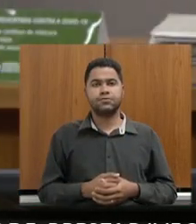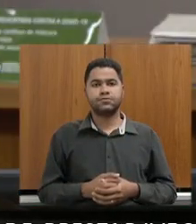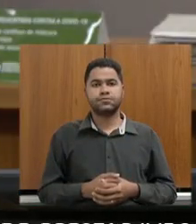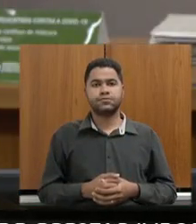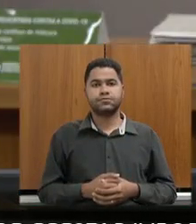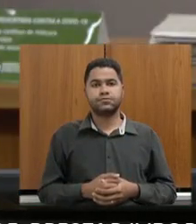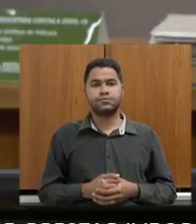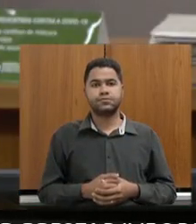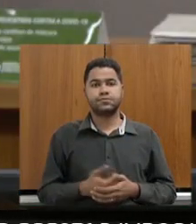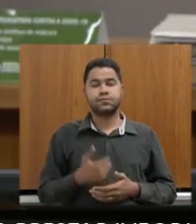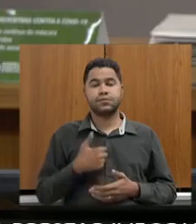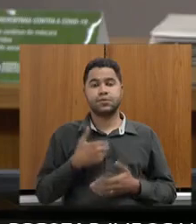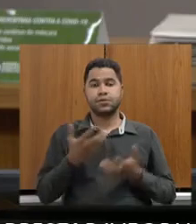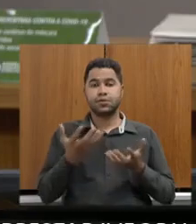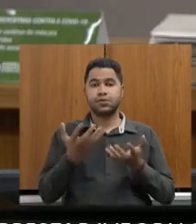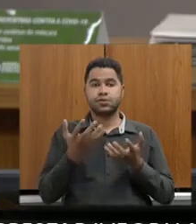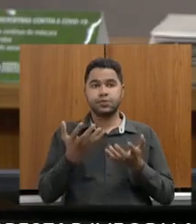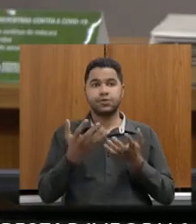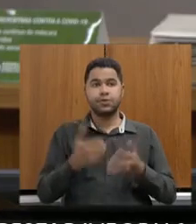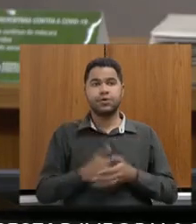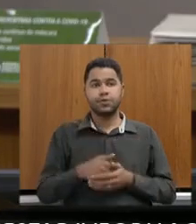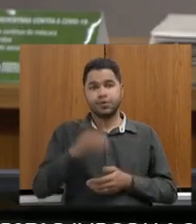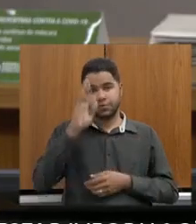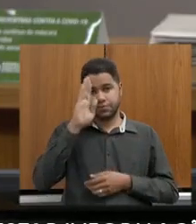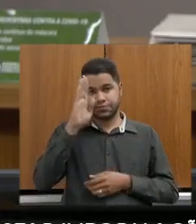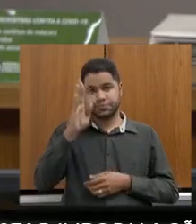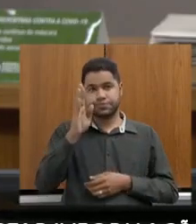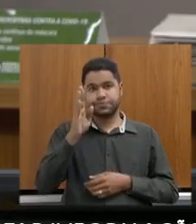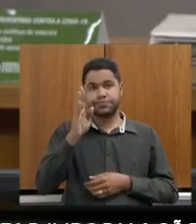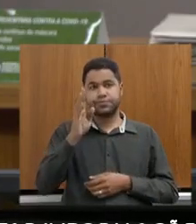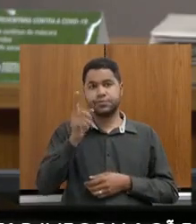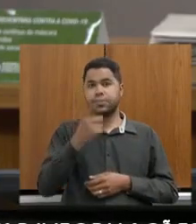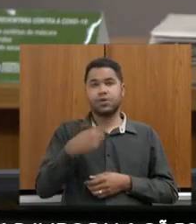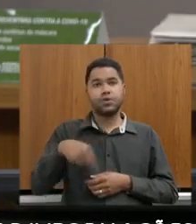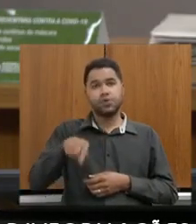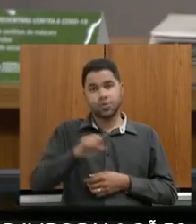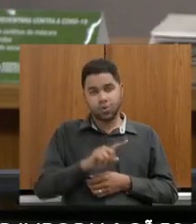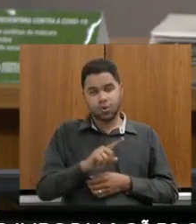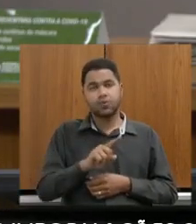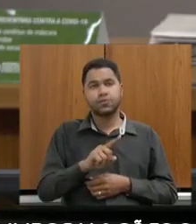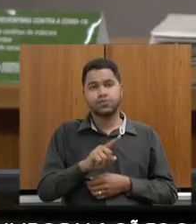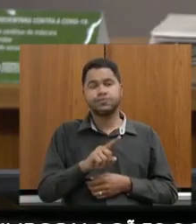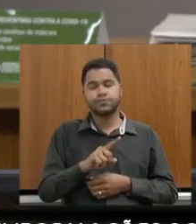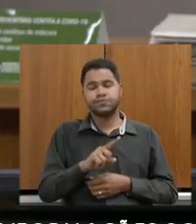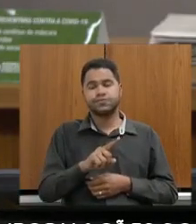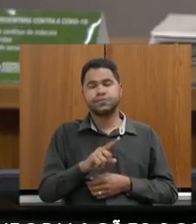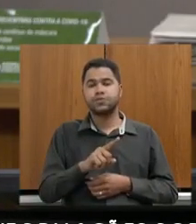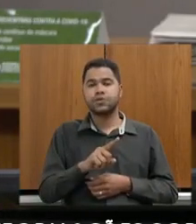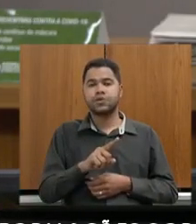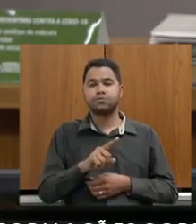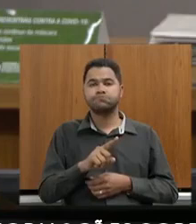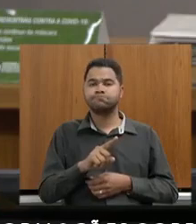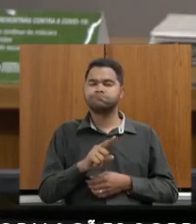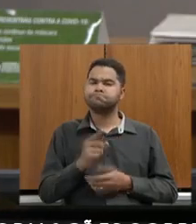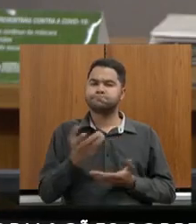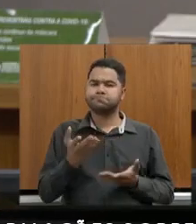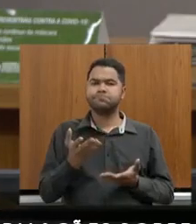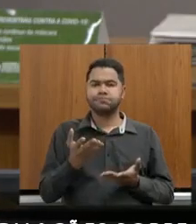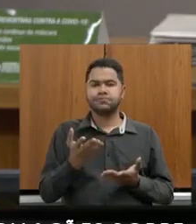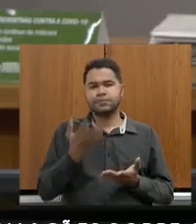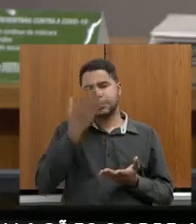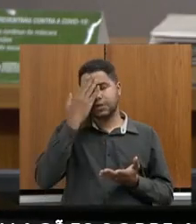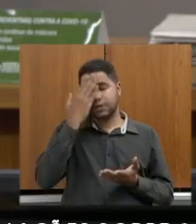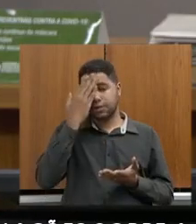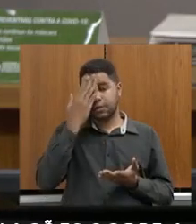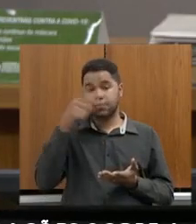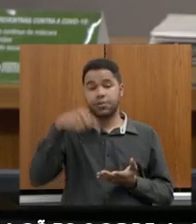então eu quero aqui destacar que nós estamos né no muitos sabem disso né